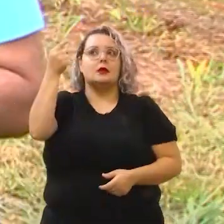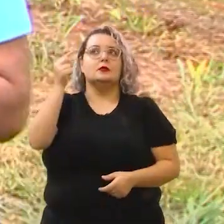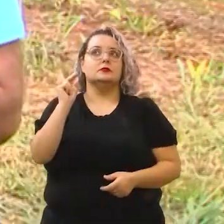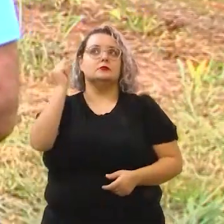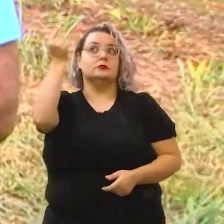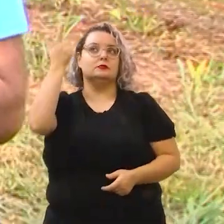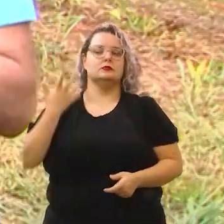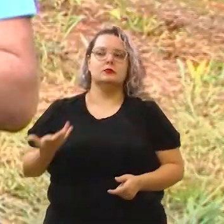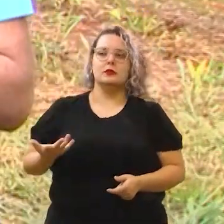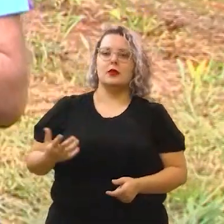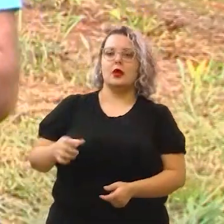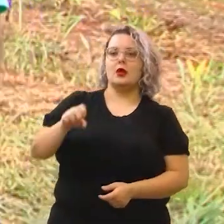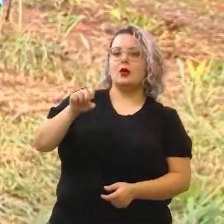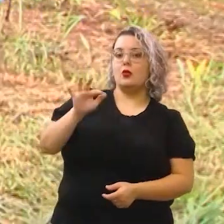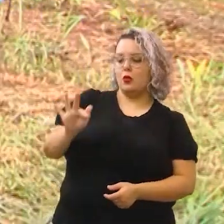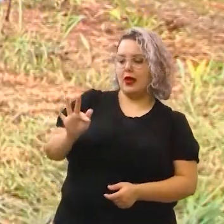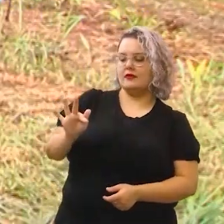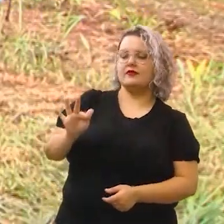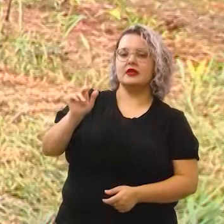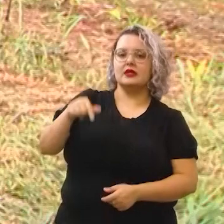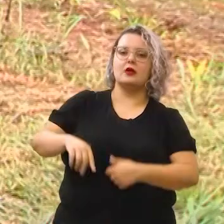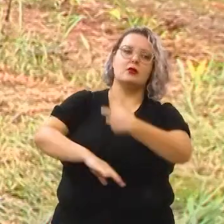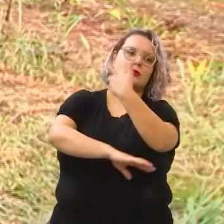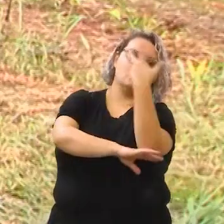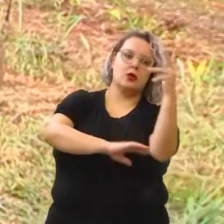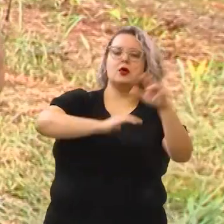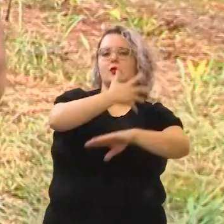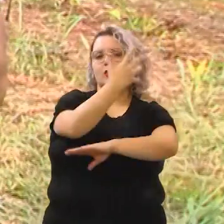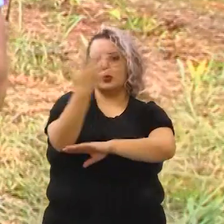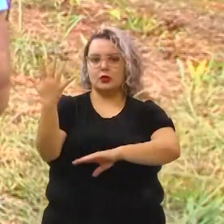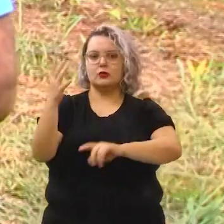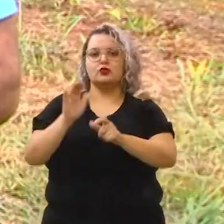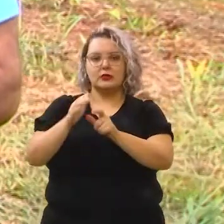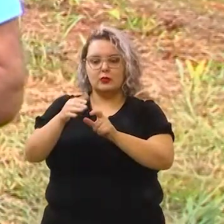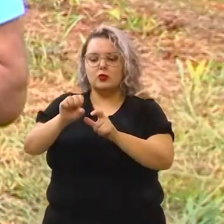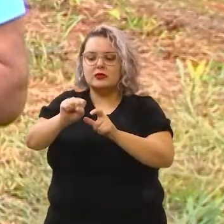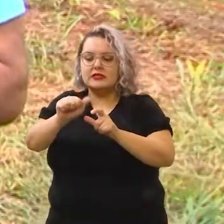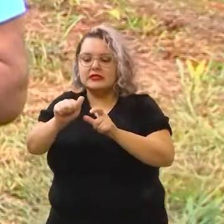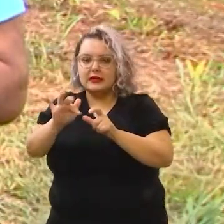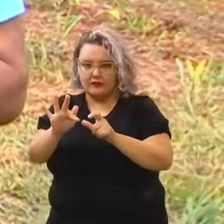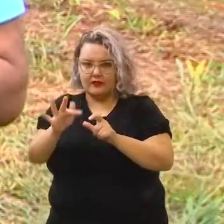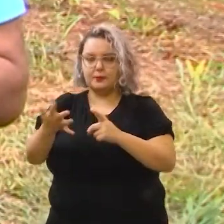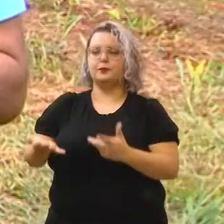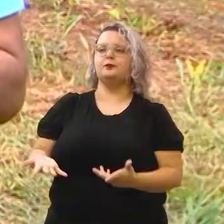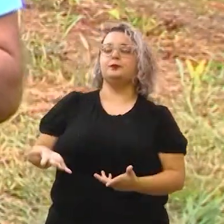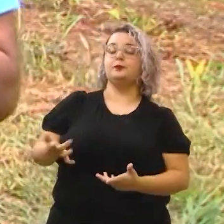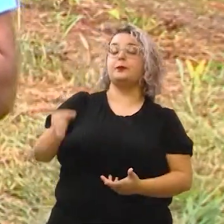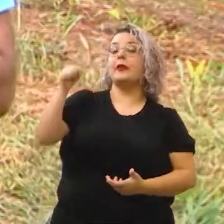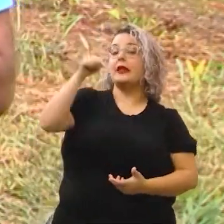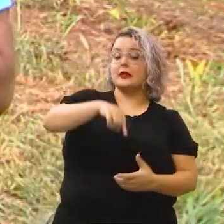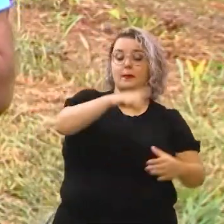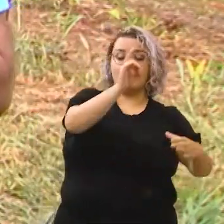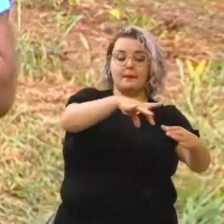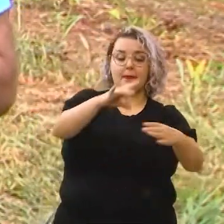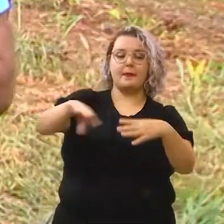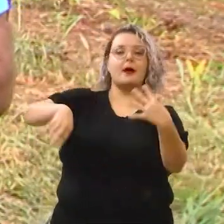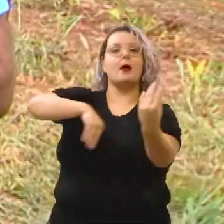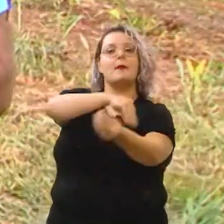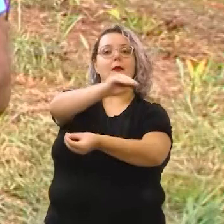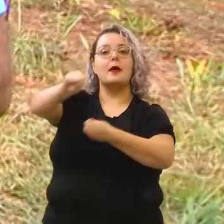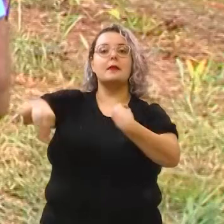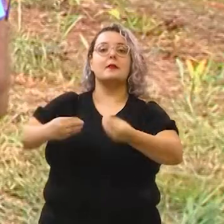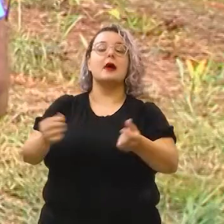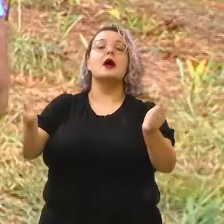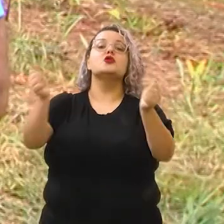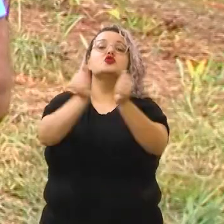sacada do SAF, que é o F lá no final, que é o florestal? Porque nesses cultivares a gente vai